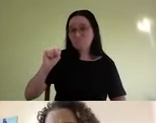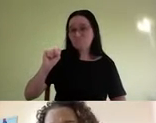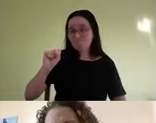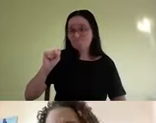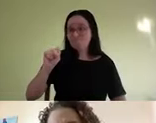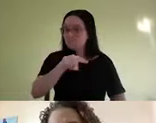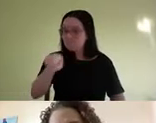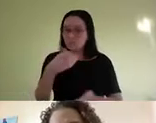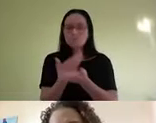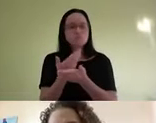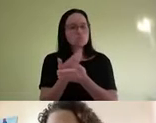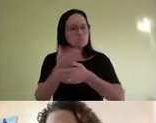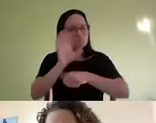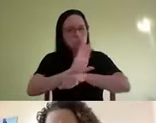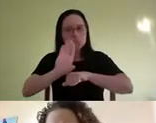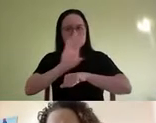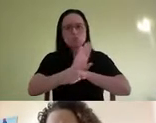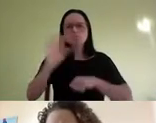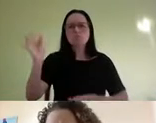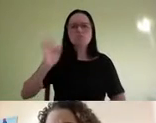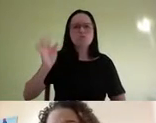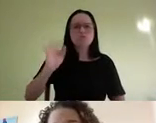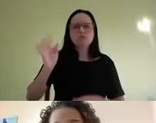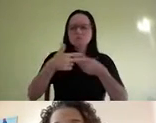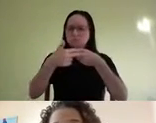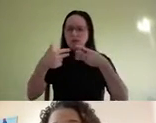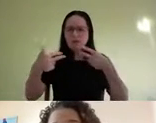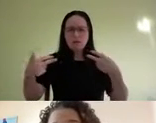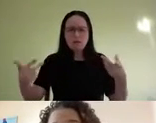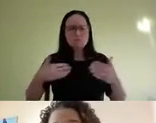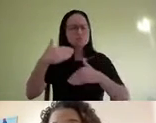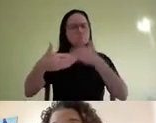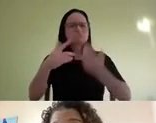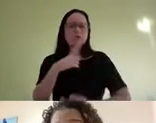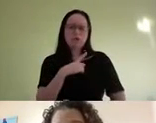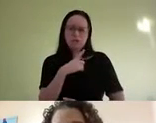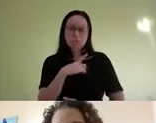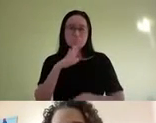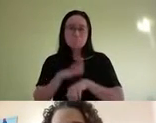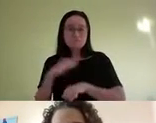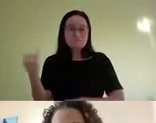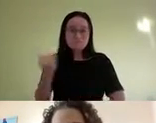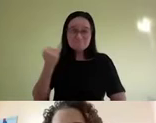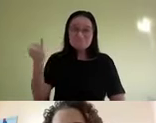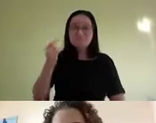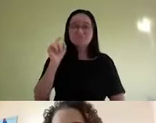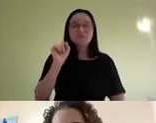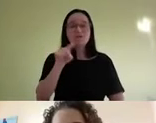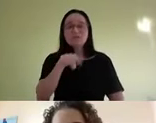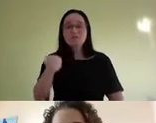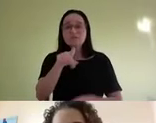que vocês fazem, na faculdade onde vocês estão, mas mais do que isso é você perceber de que